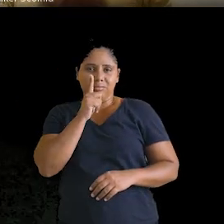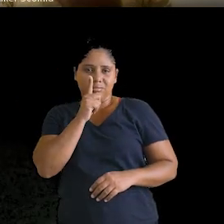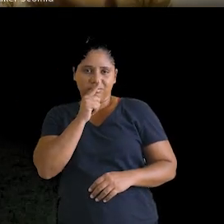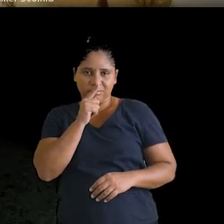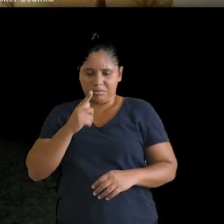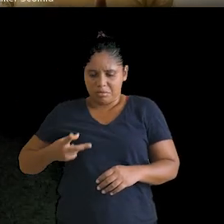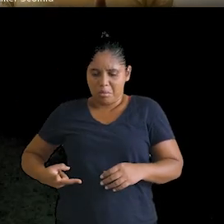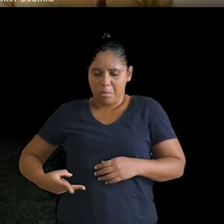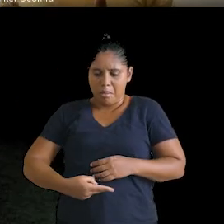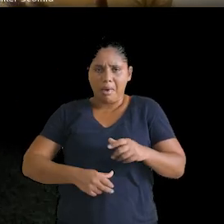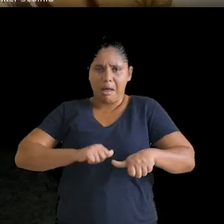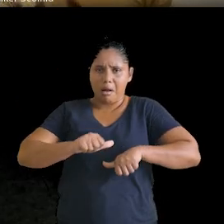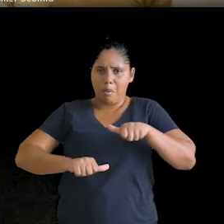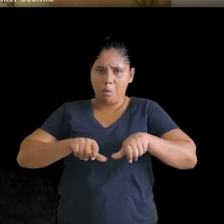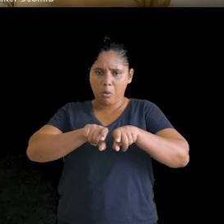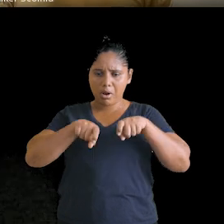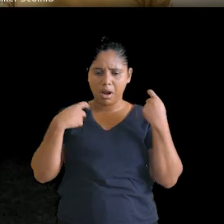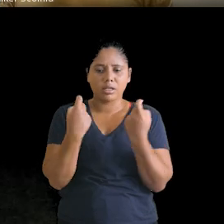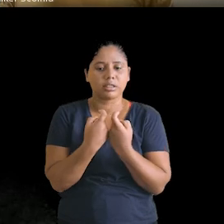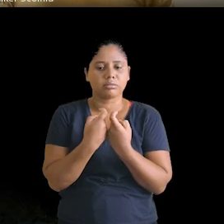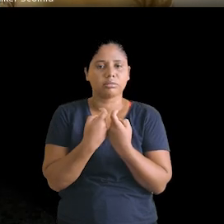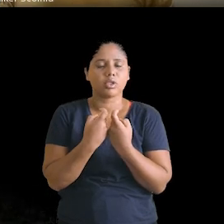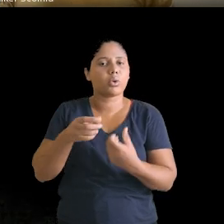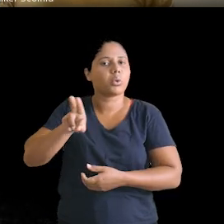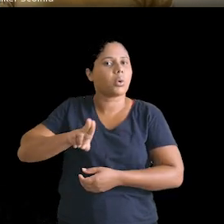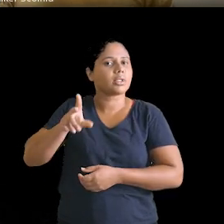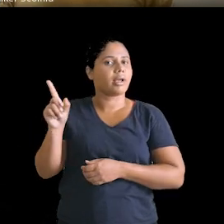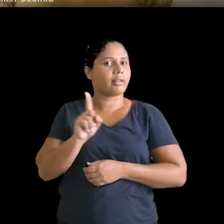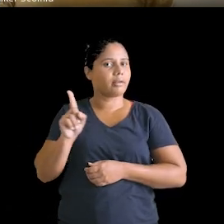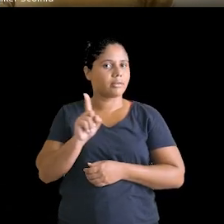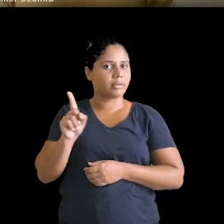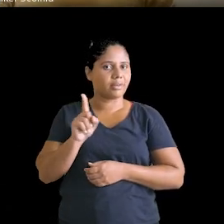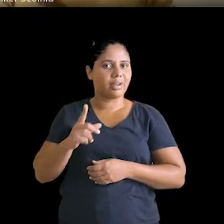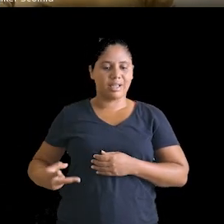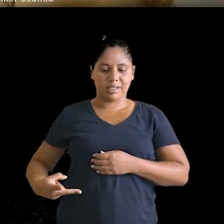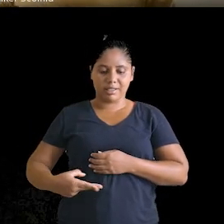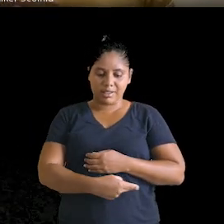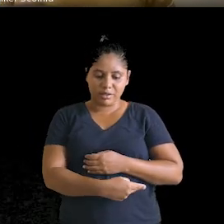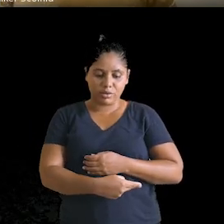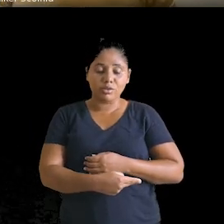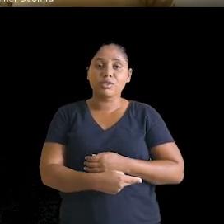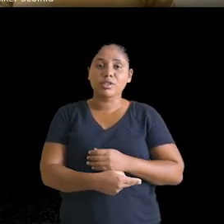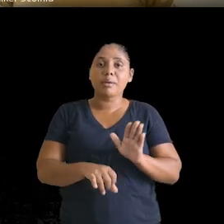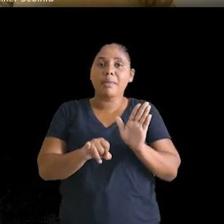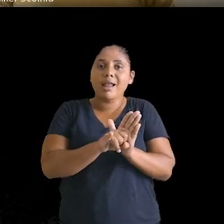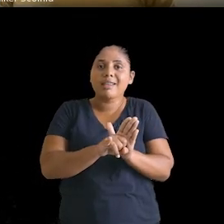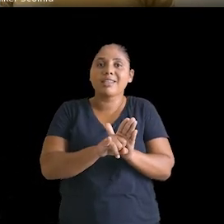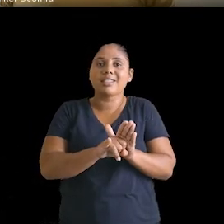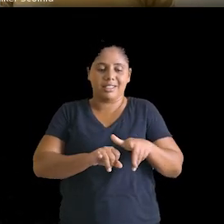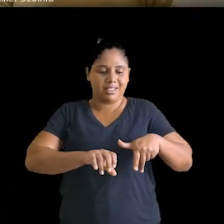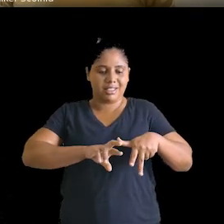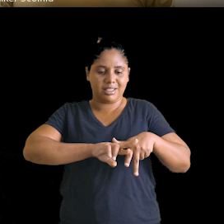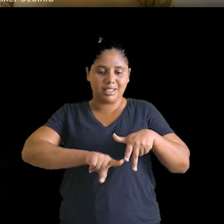corporais ou cirurgia de redesignação sexual. Ponto. E também a gente deve abonar a